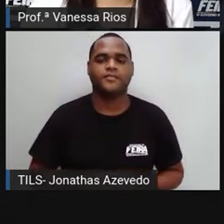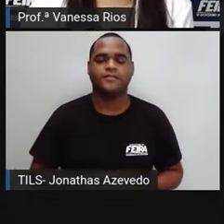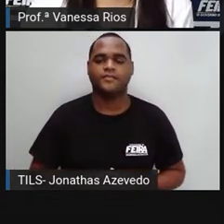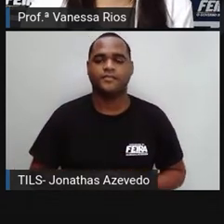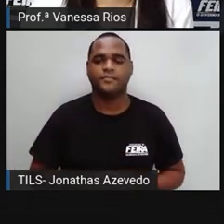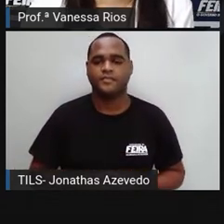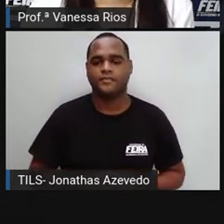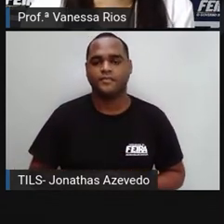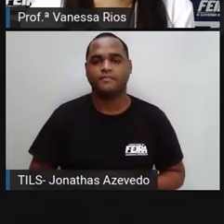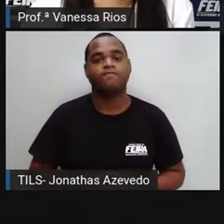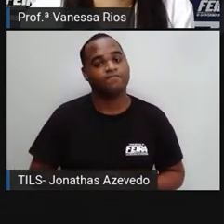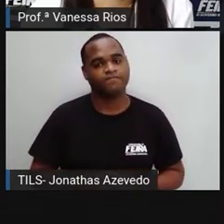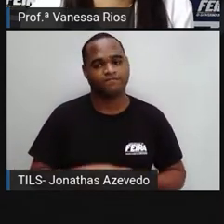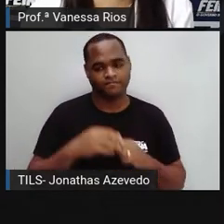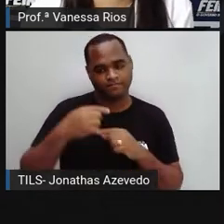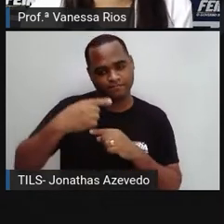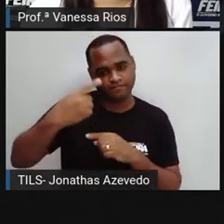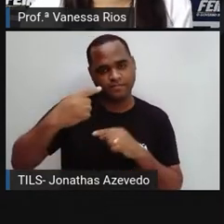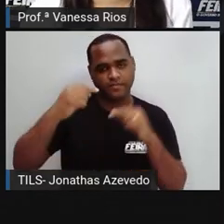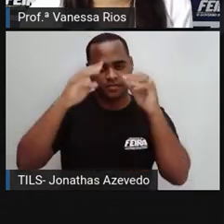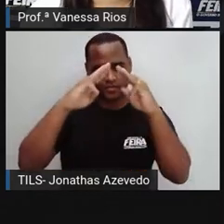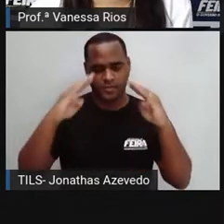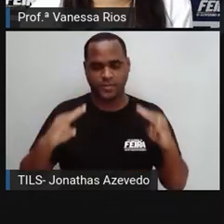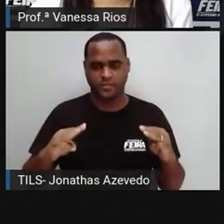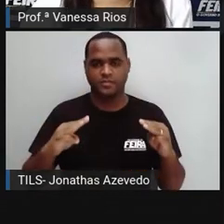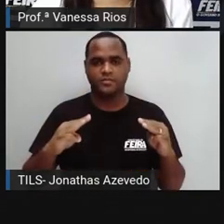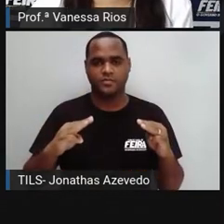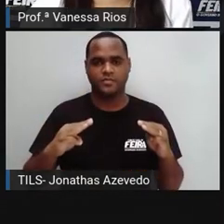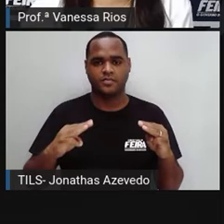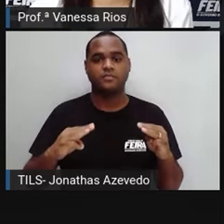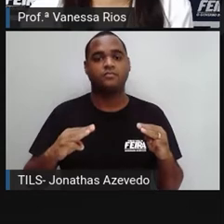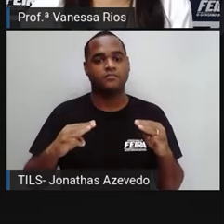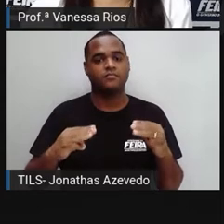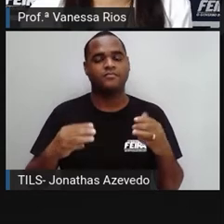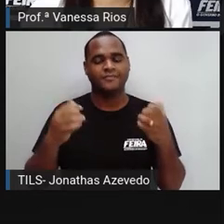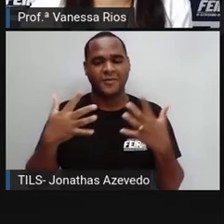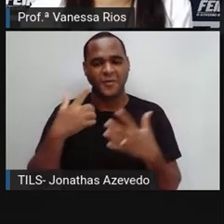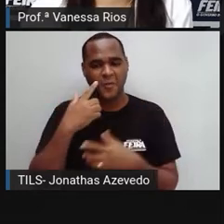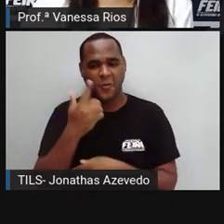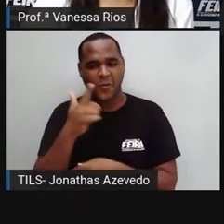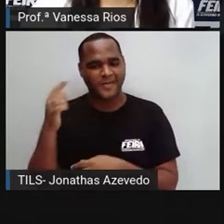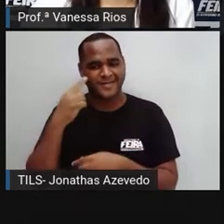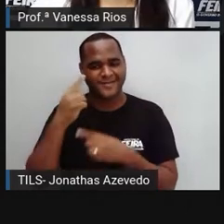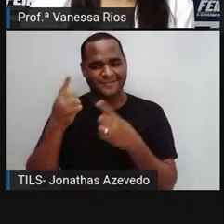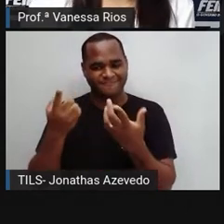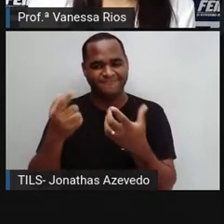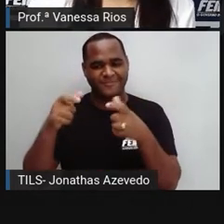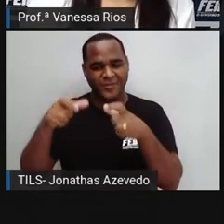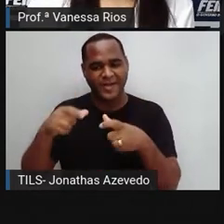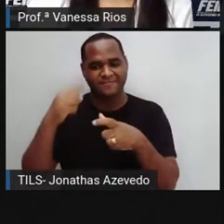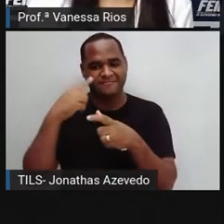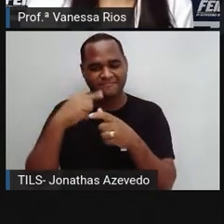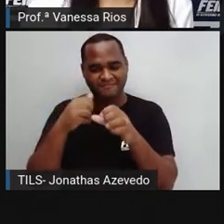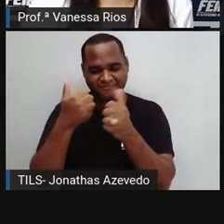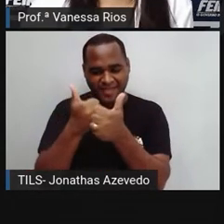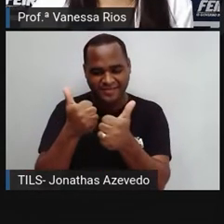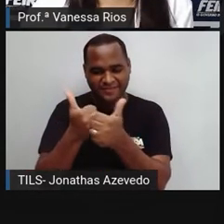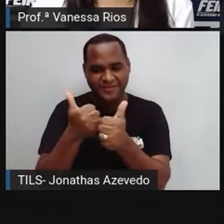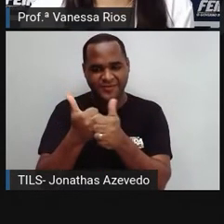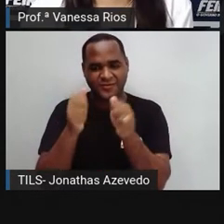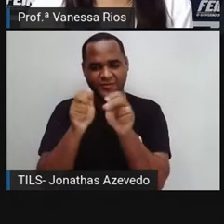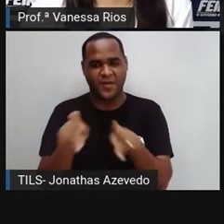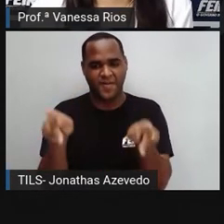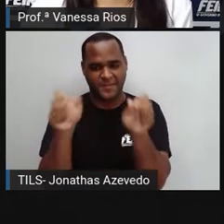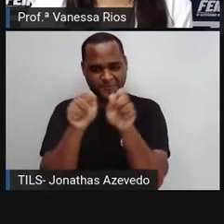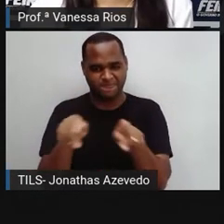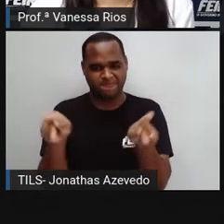que a Pro traz é o Museu e Parque do Saber. E aí, na imagem, a gente já pode aí observando o que a Pro